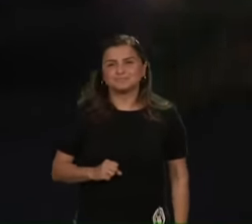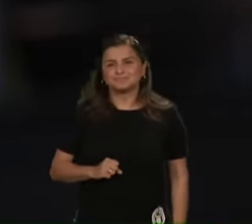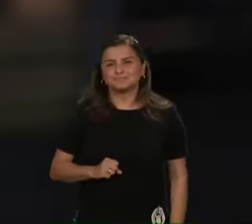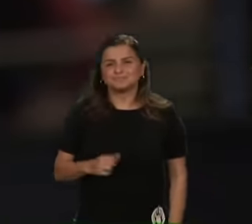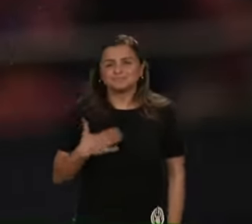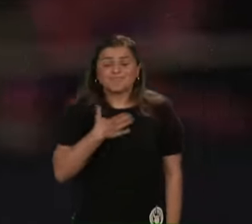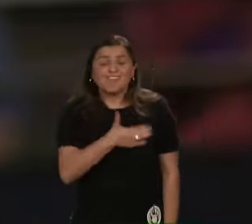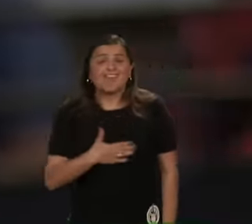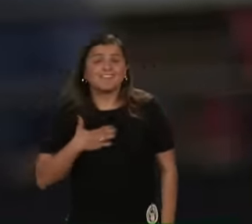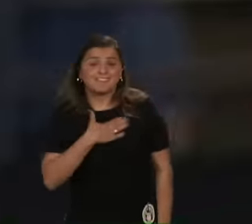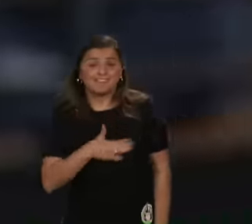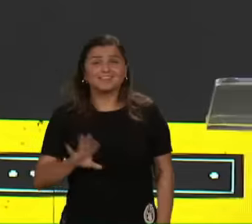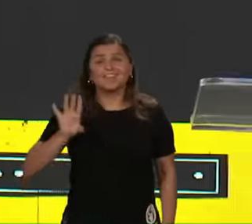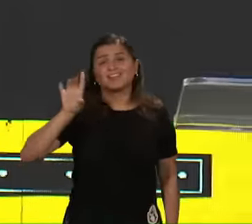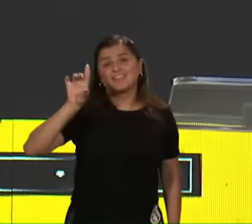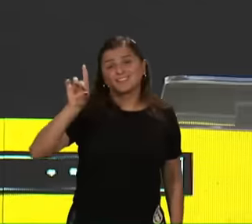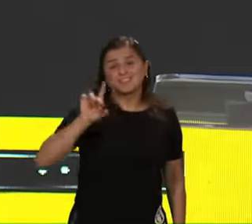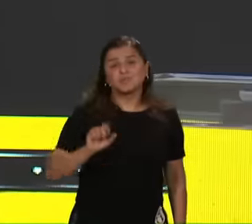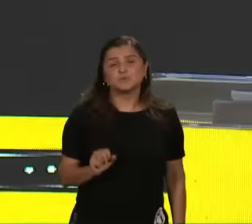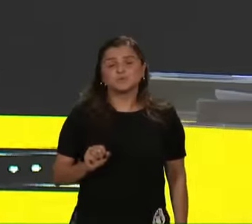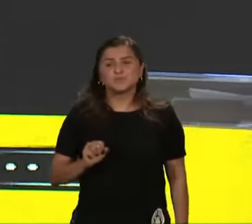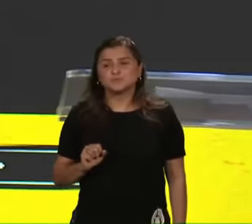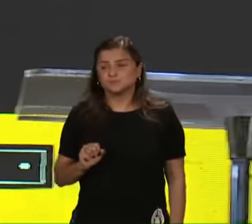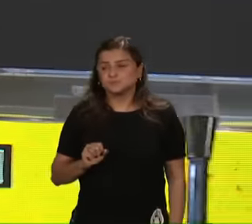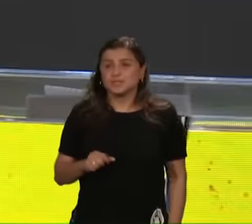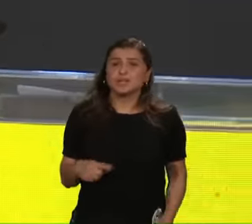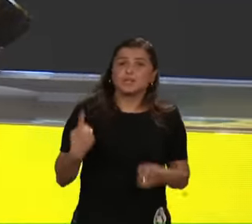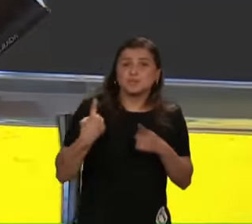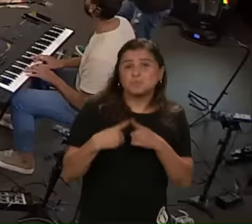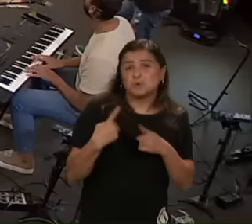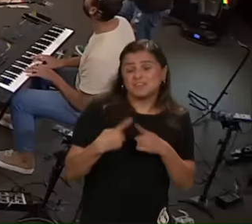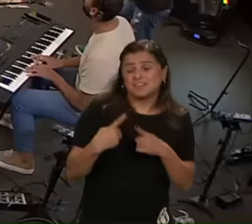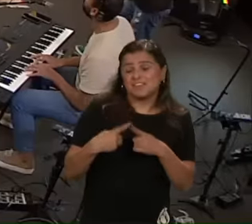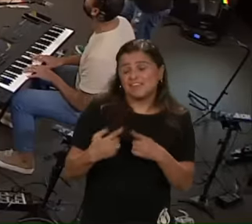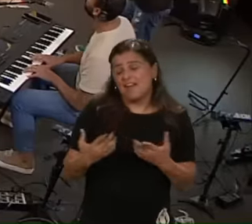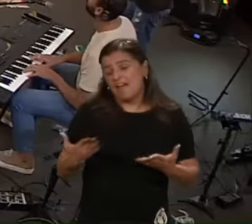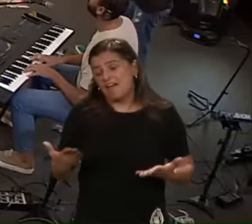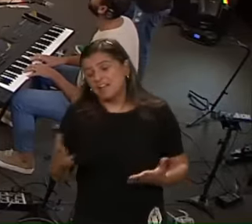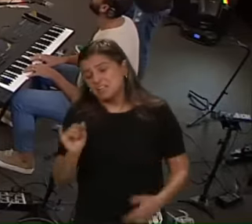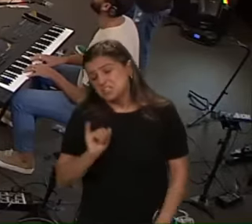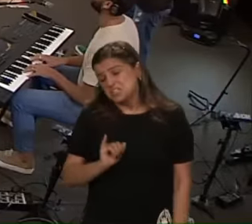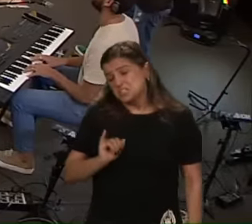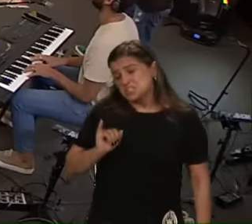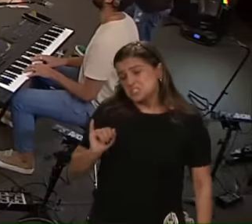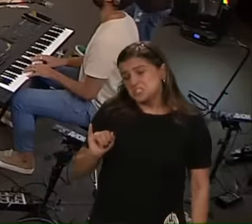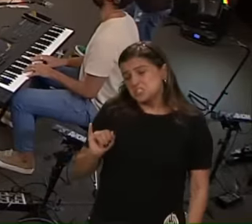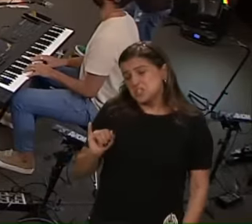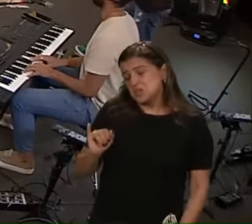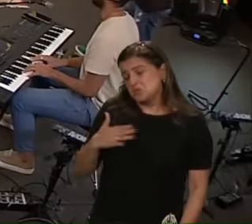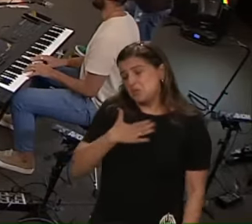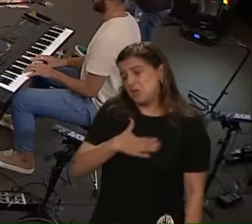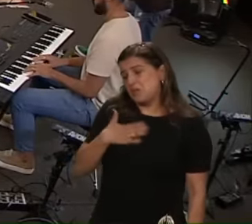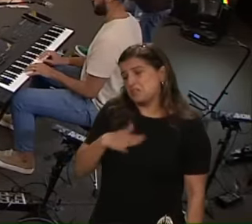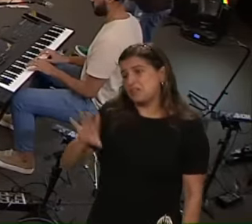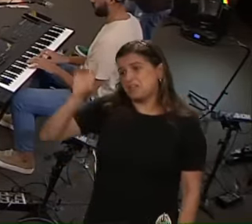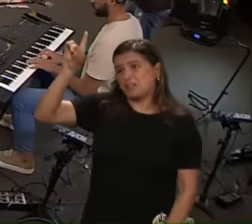Senhor. Agradar o Senhor não é porque, ah, se eu não agradar, Deus vai ficar menor. É